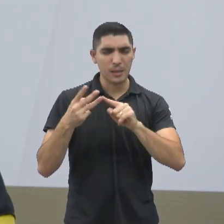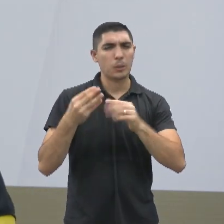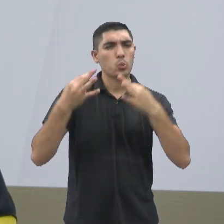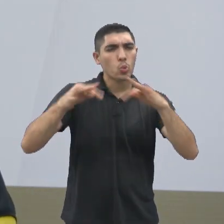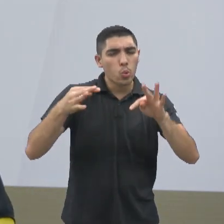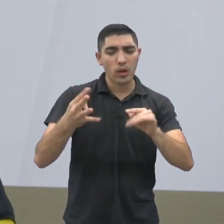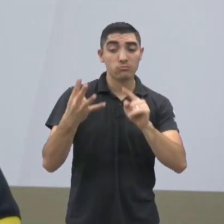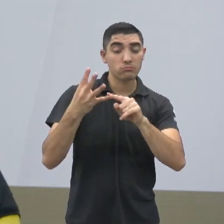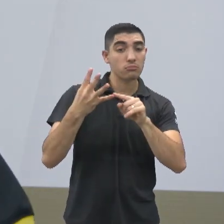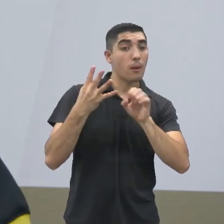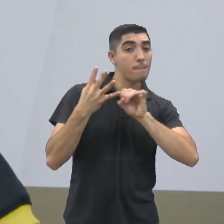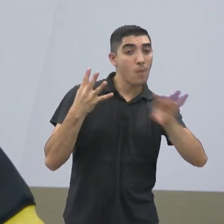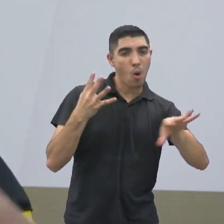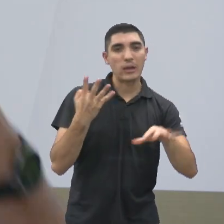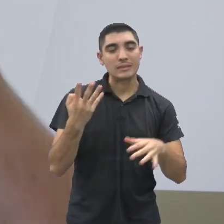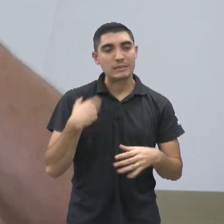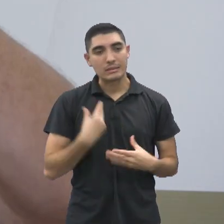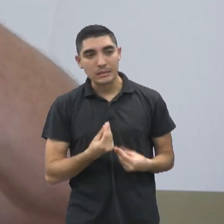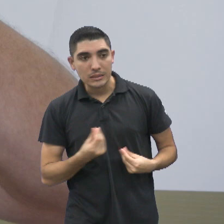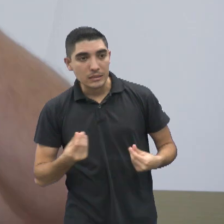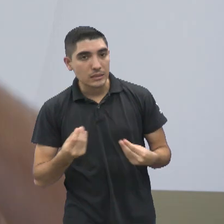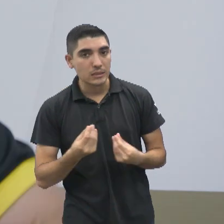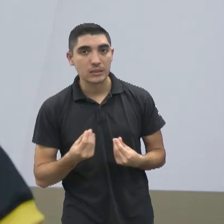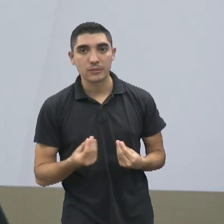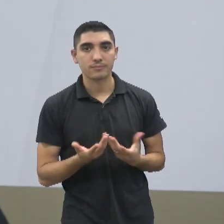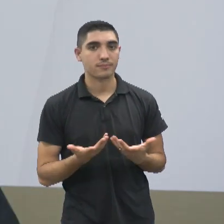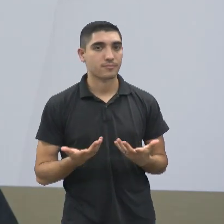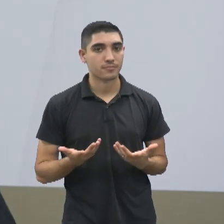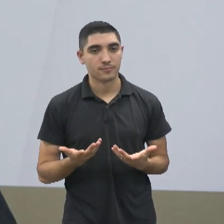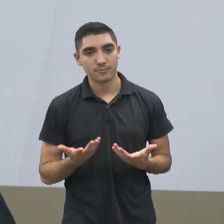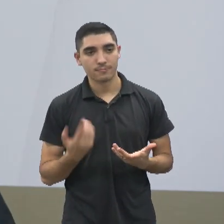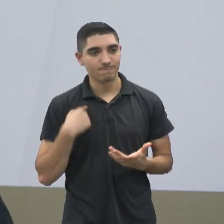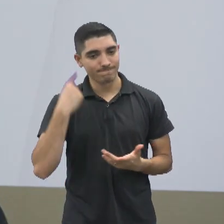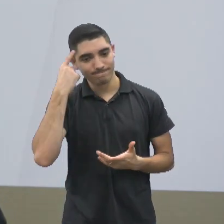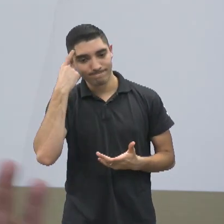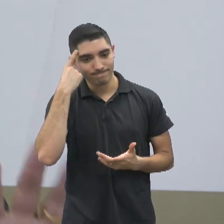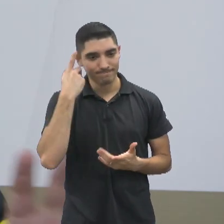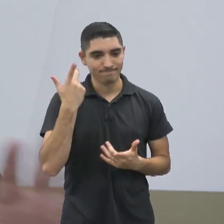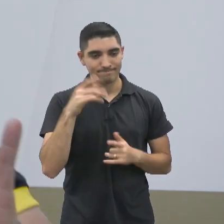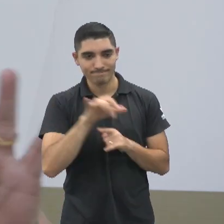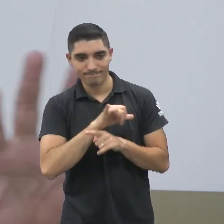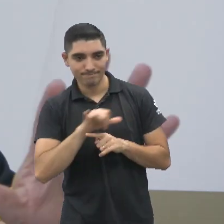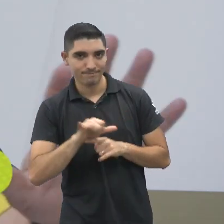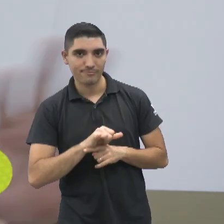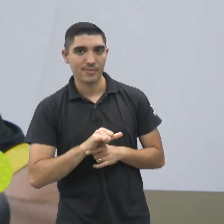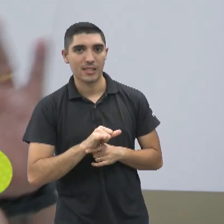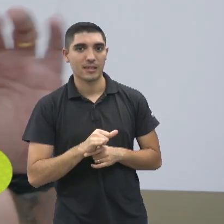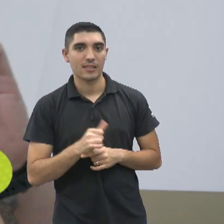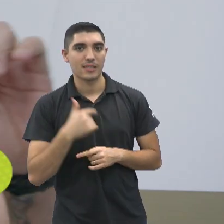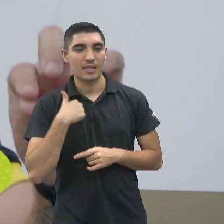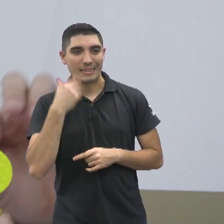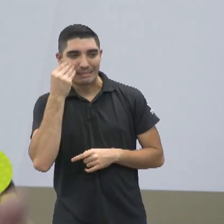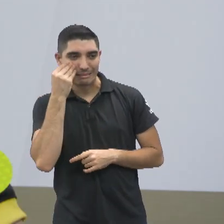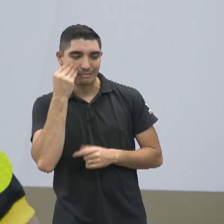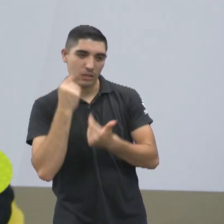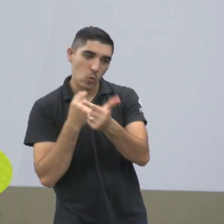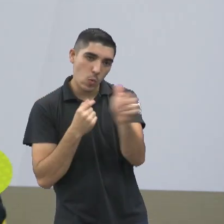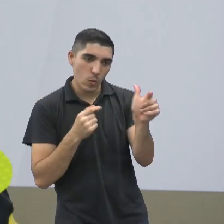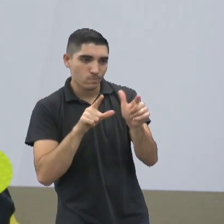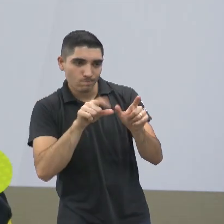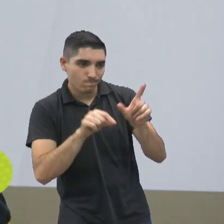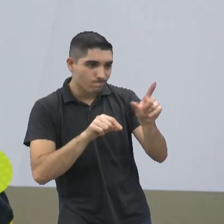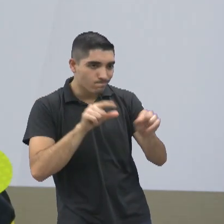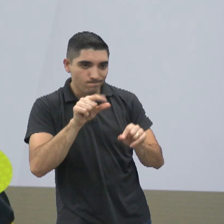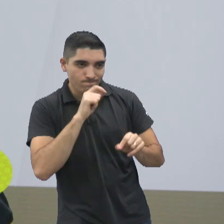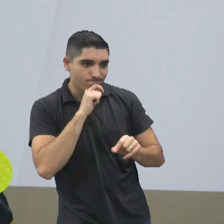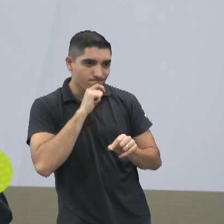nenhum volante de ofício, nem primeiro, nem segundo, nada de volante. Então a gente, só nas pecinhas, né? Como eu falei, não teve tempo